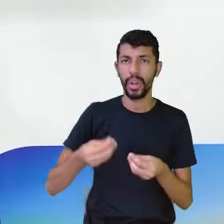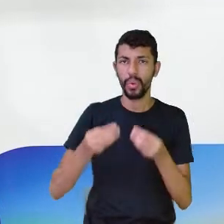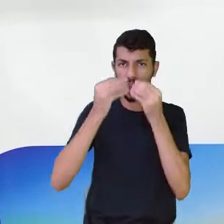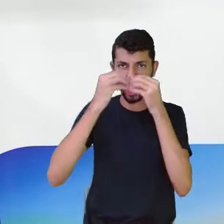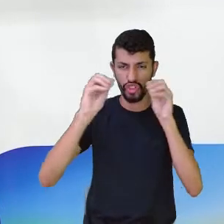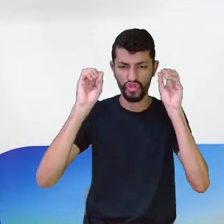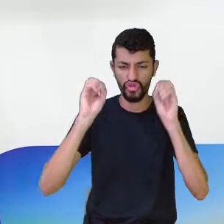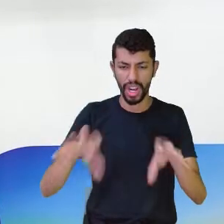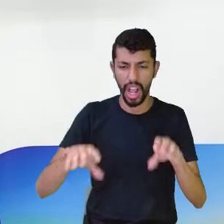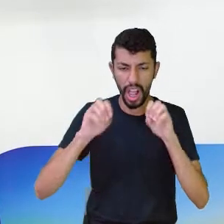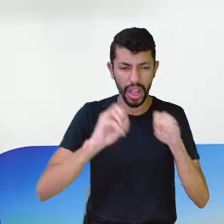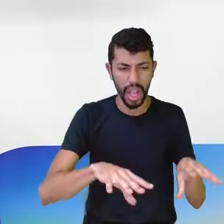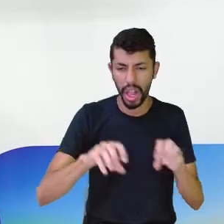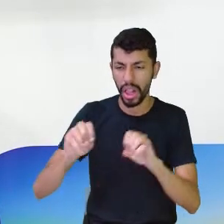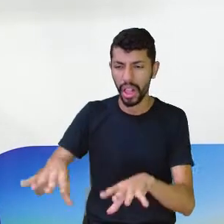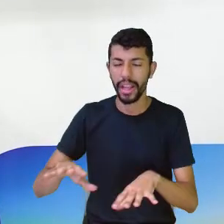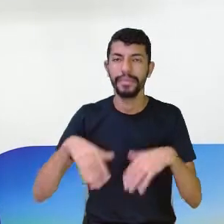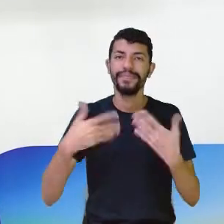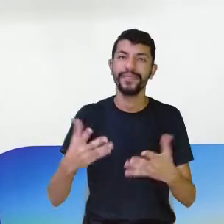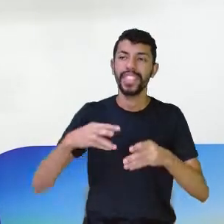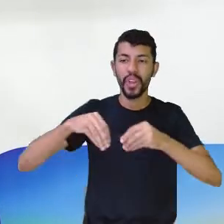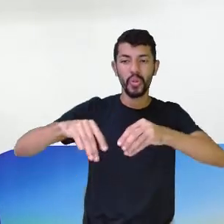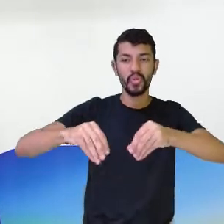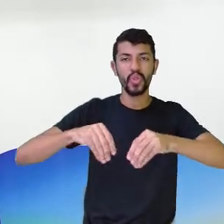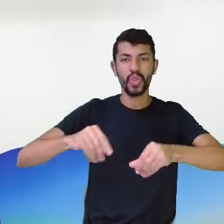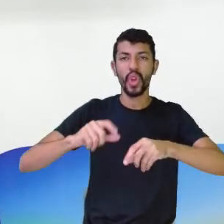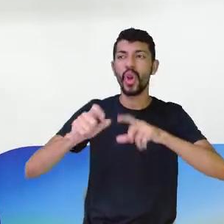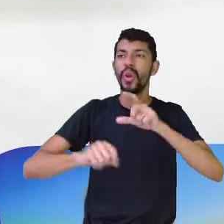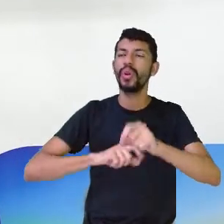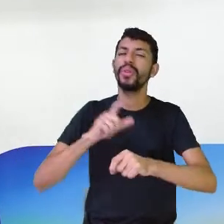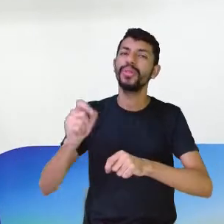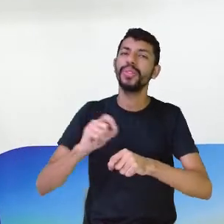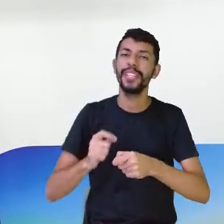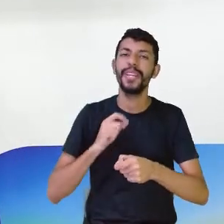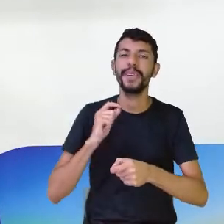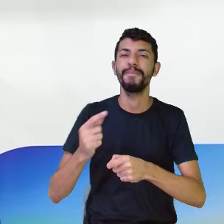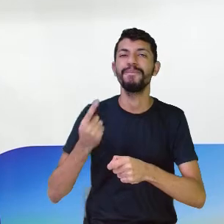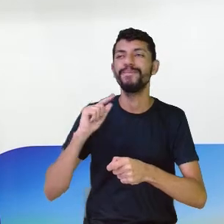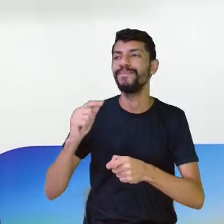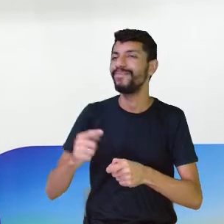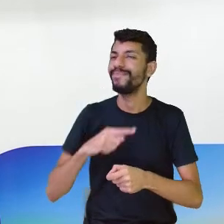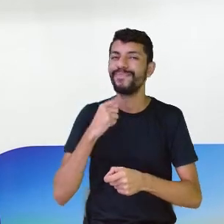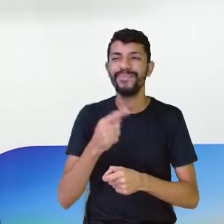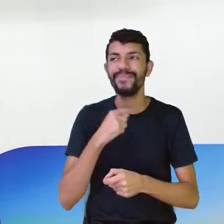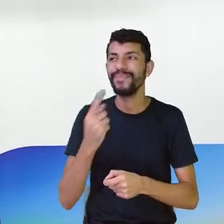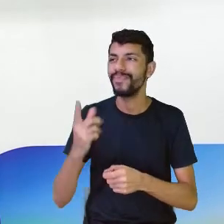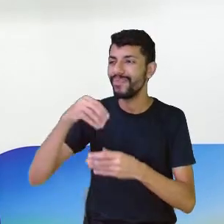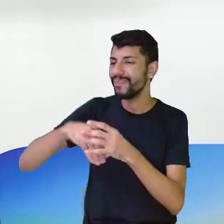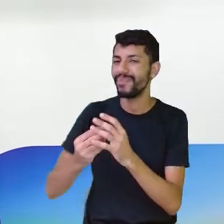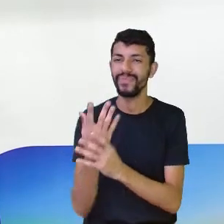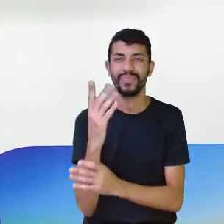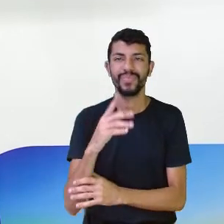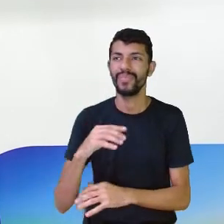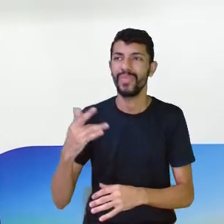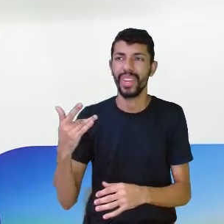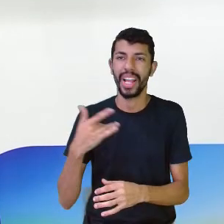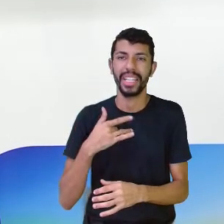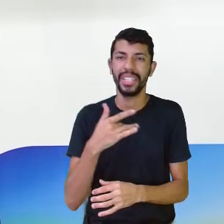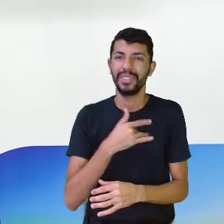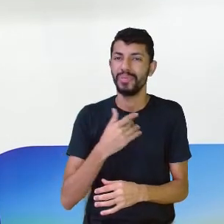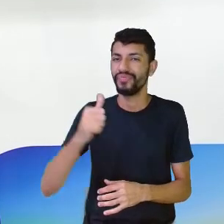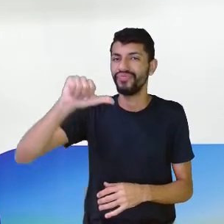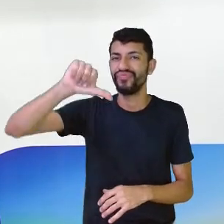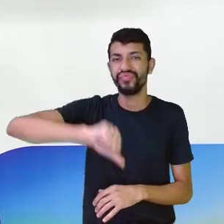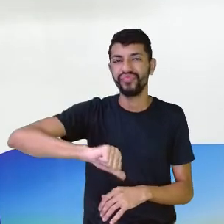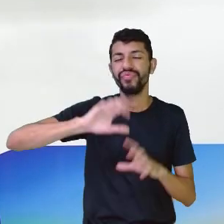lixo lá, esse solo com o tempo ele não vai ser possível que a gente plante, ele vai estar infértil, ele vai estar contaminado.